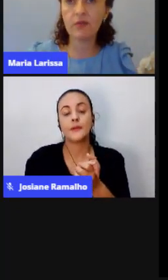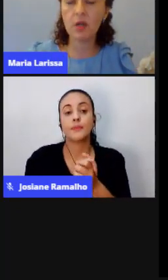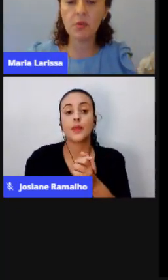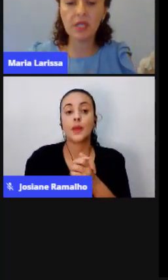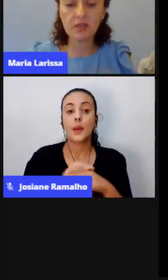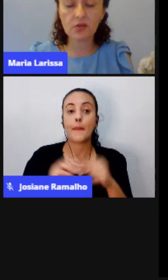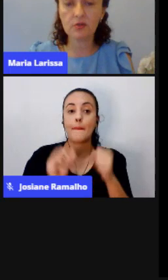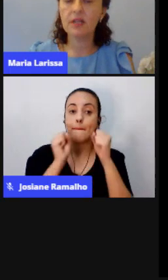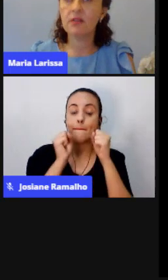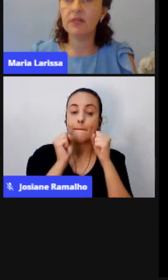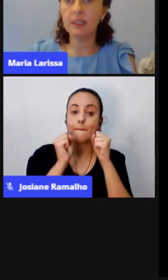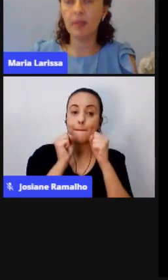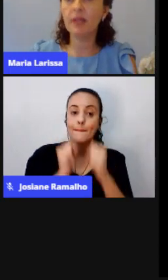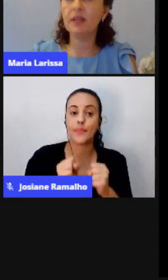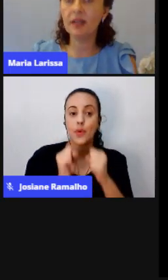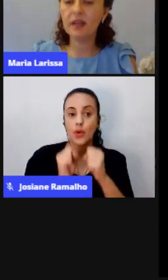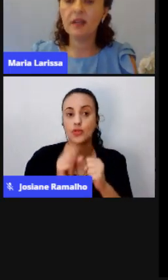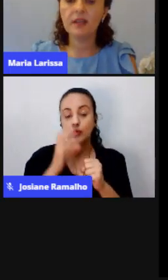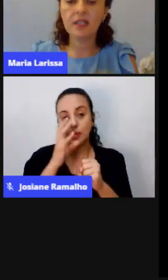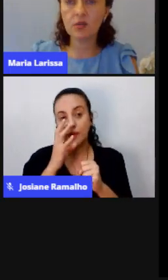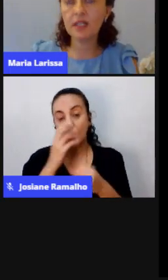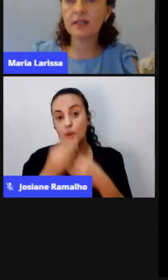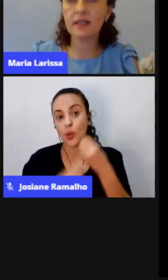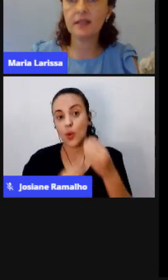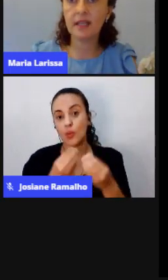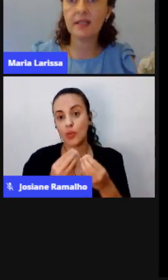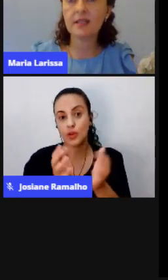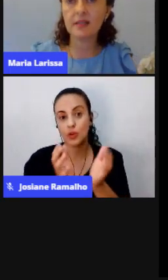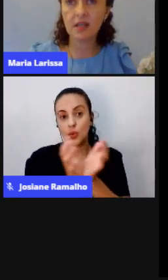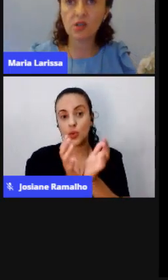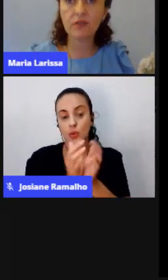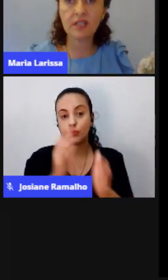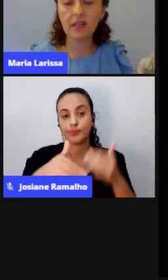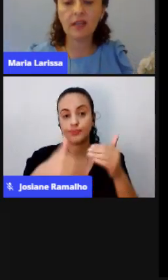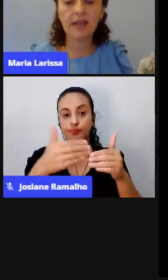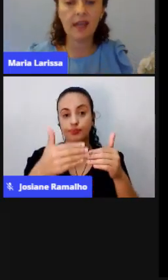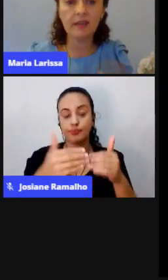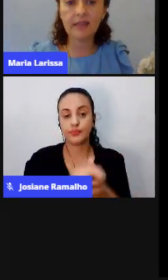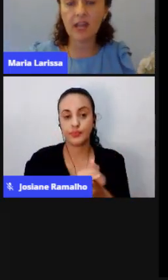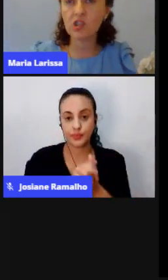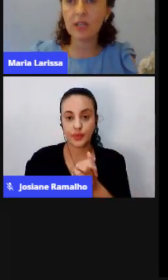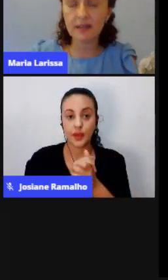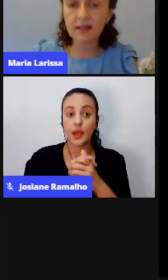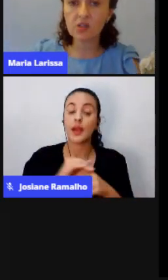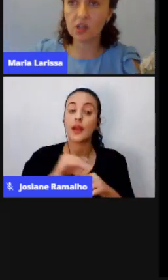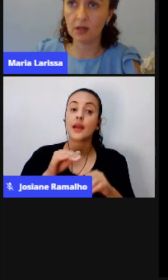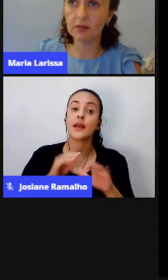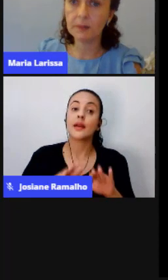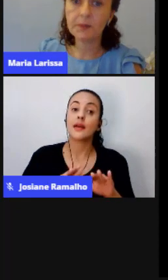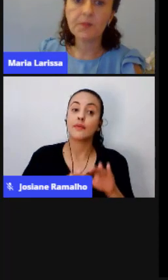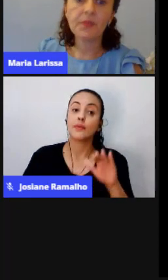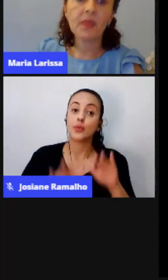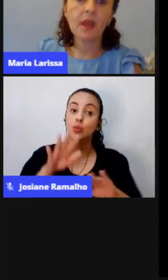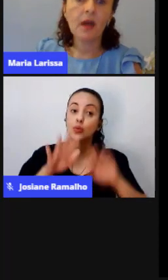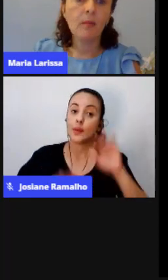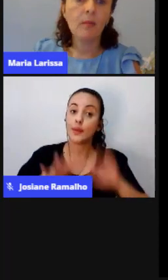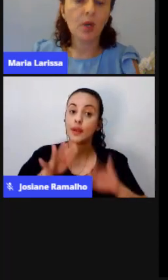se desenvolveu. Isso vai depender da necessidade que você tem, da realidade da sala de